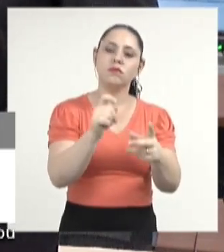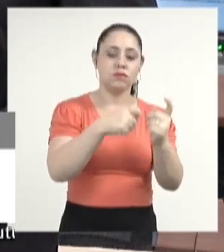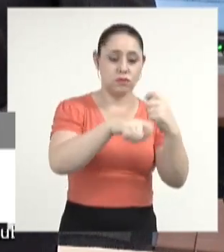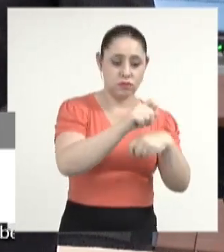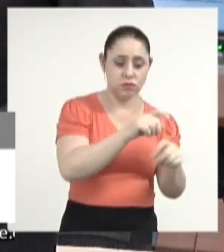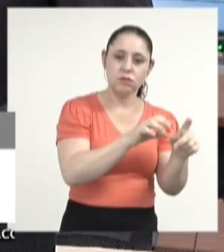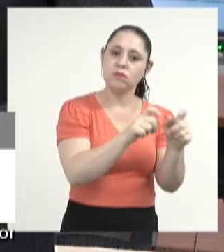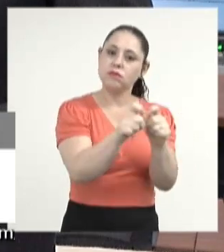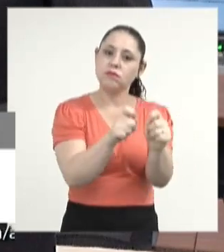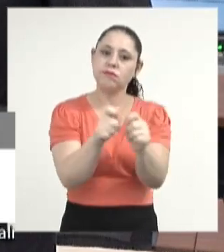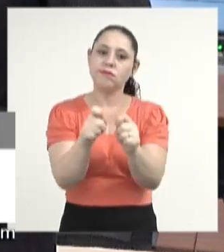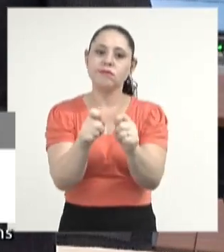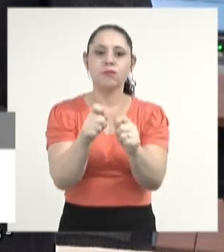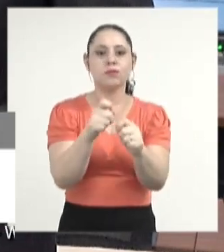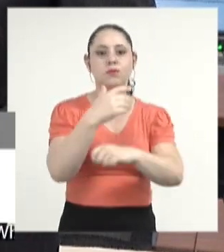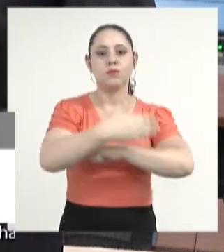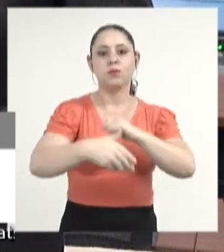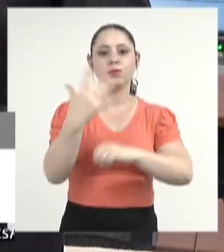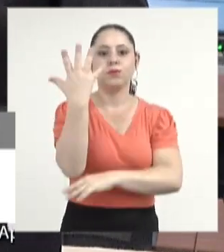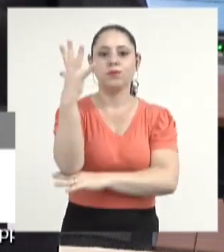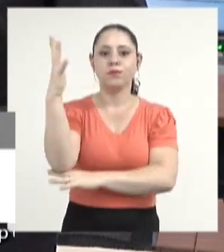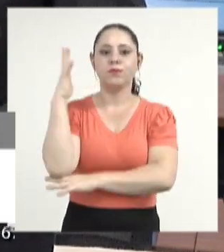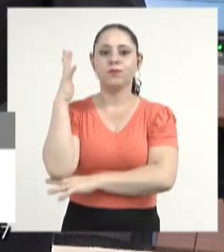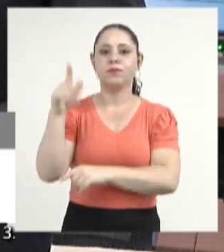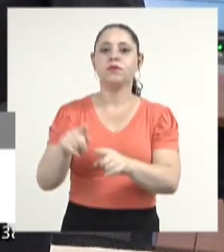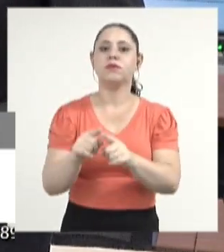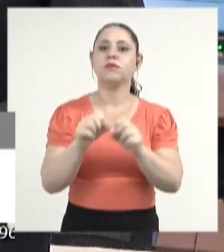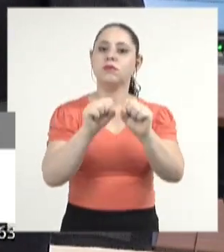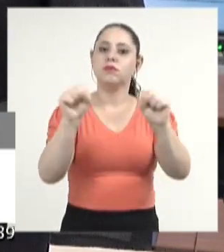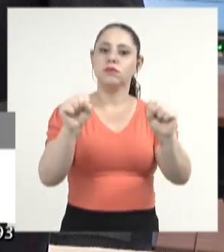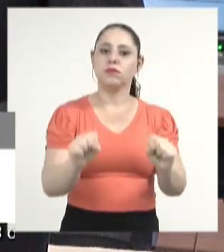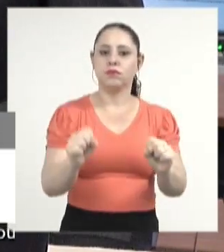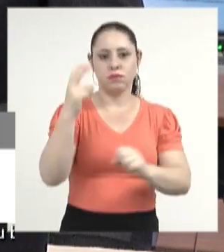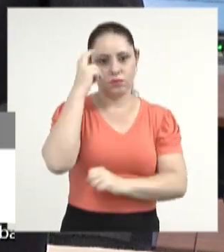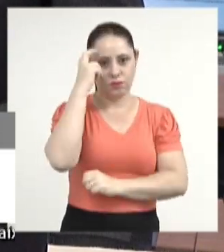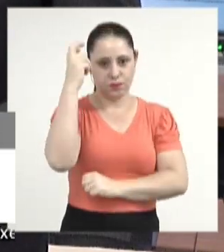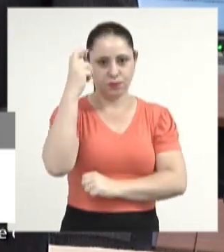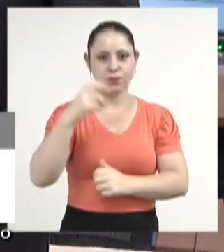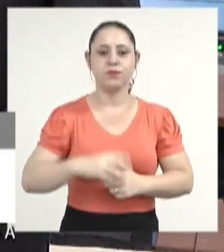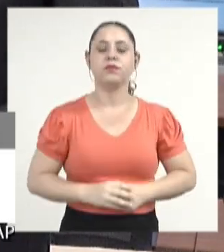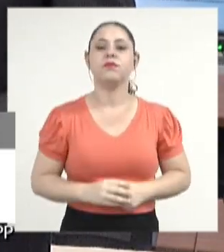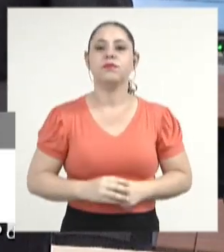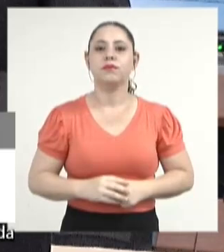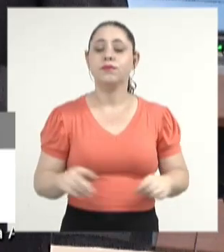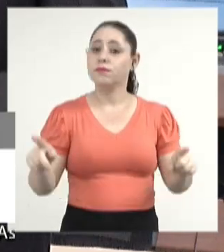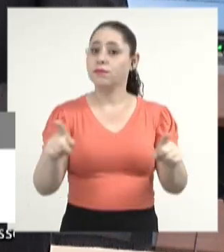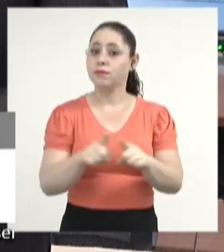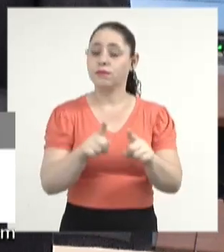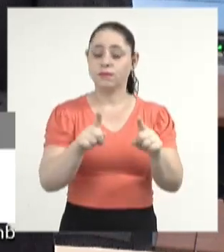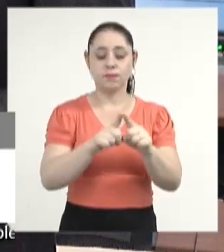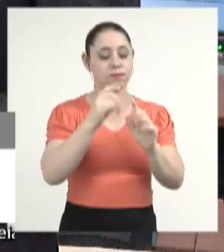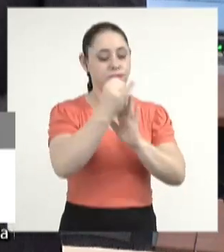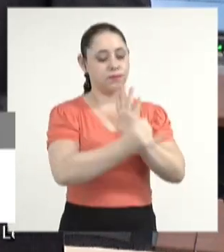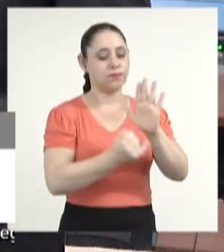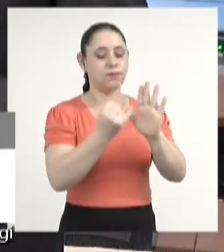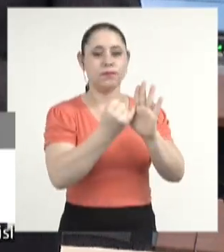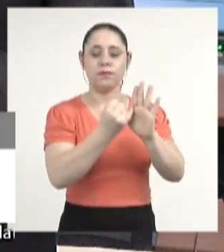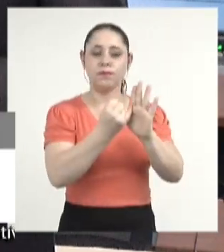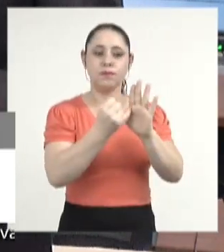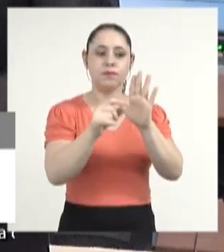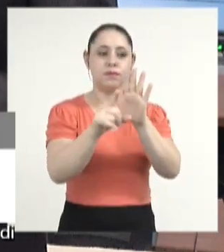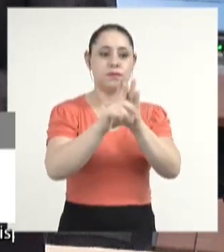gerir sobre proteção ambiental e também o sistema de inteligência. Também um projeto de lei